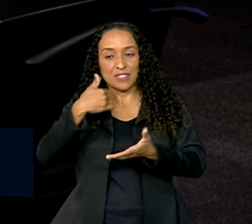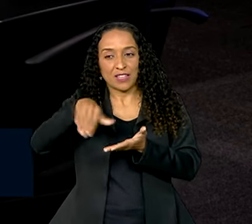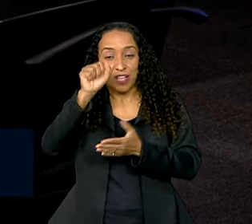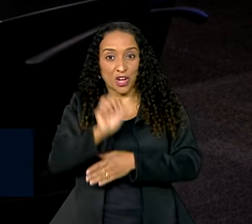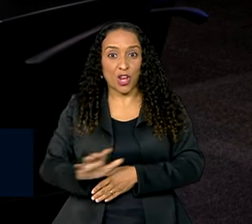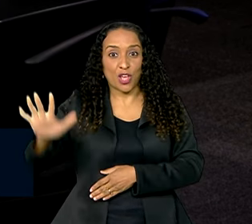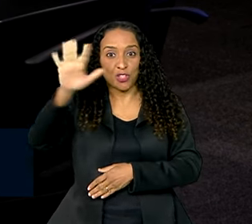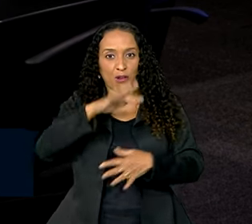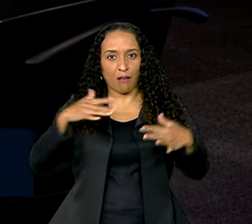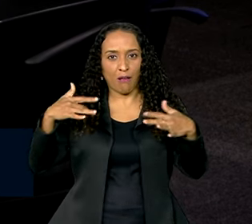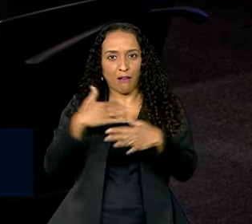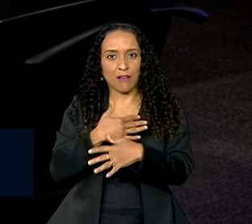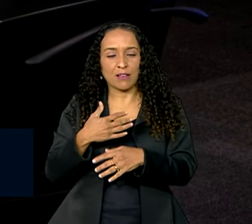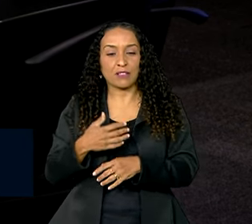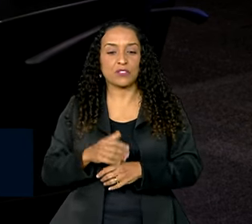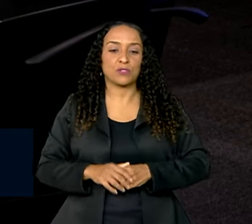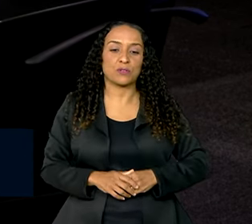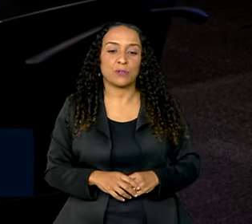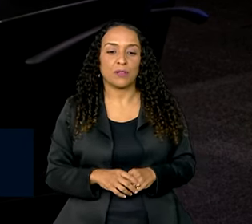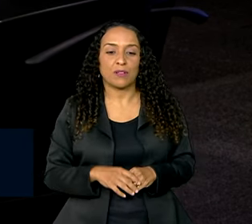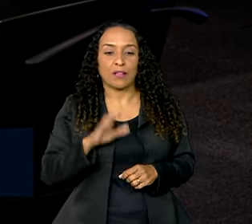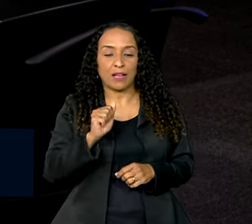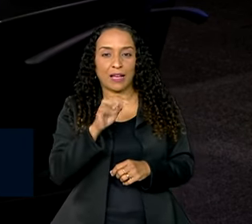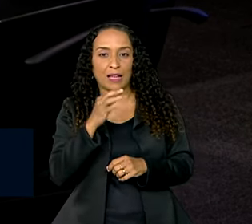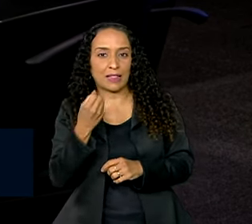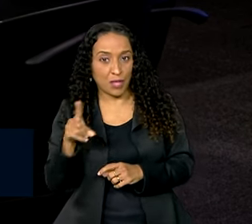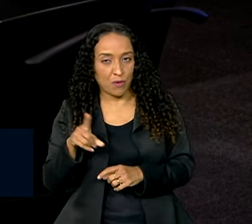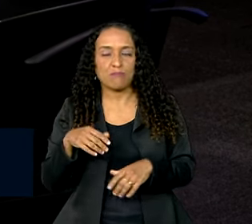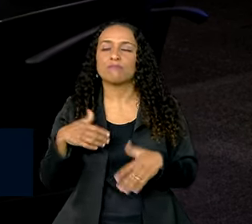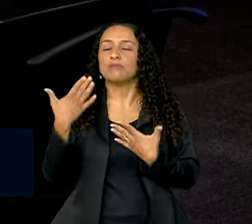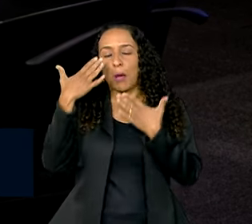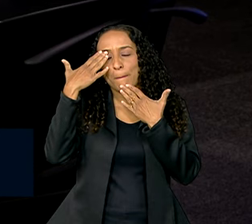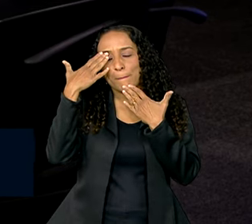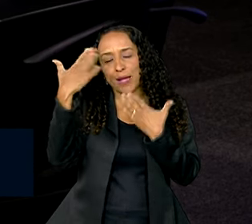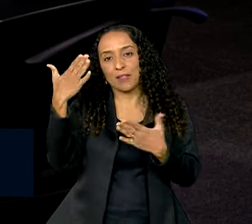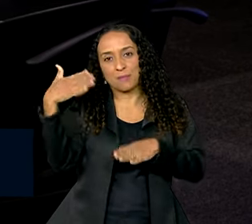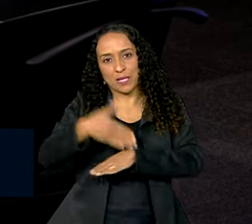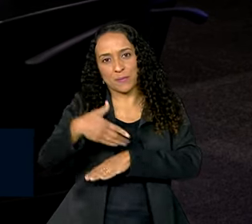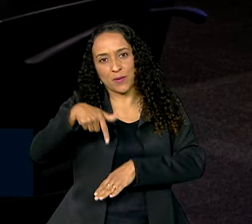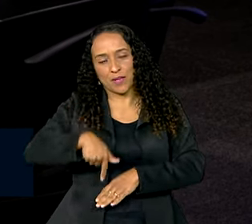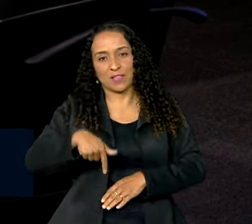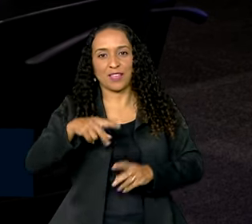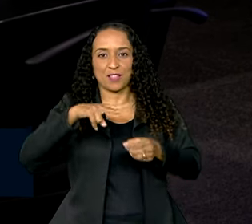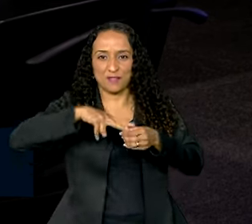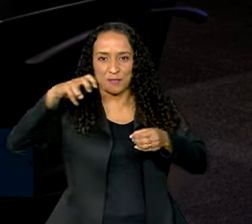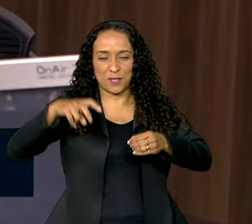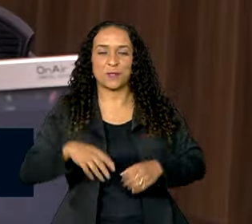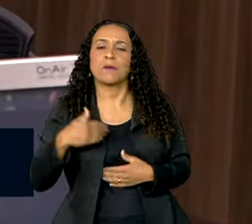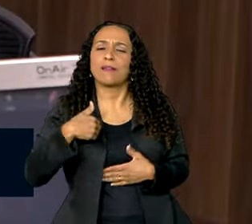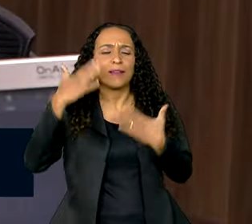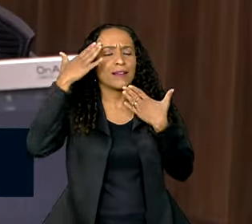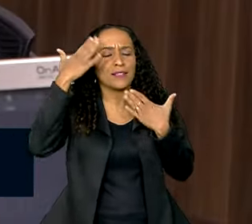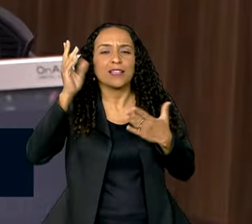secretário nacional de trânsito, Adroaldo Catão. Secretário, a gente agradece muito a sua participação aqui na Voz do Brasil. Eu que agradeço, sempre uma honra.